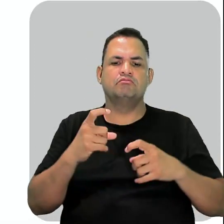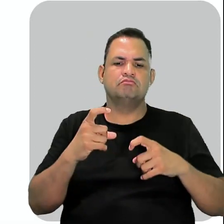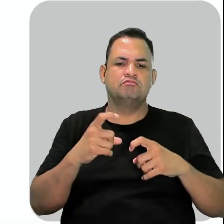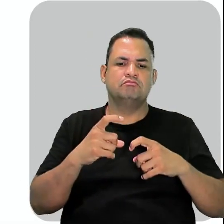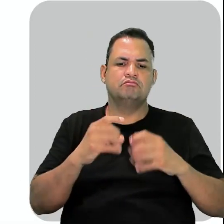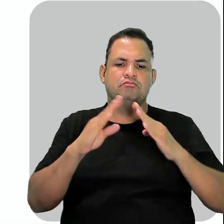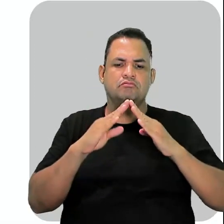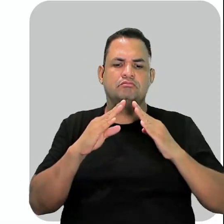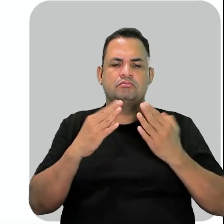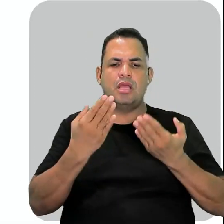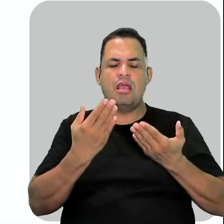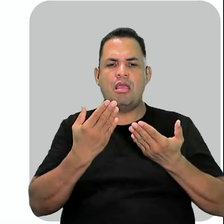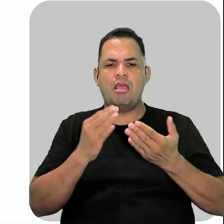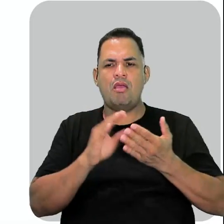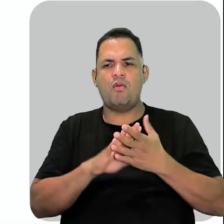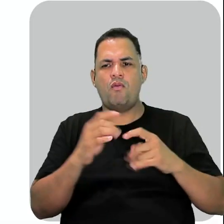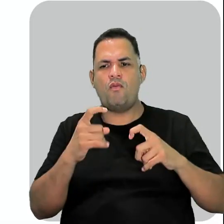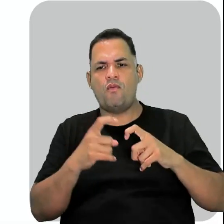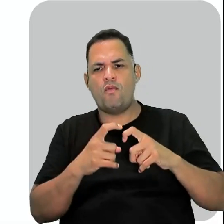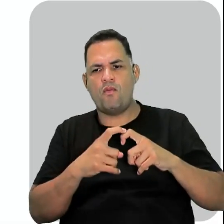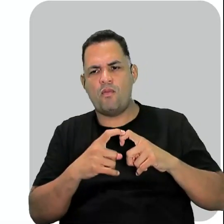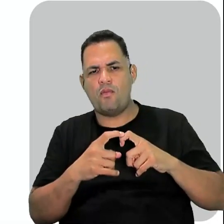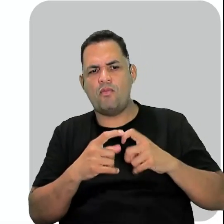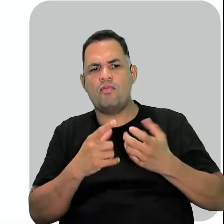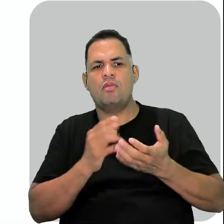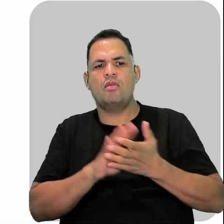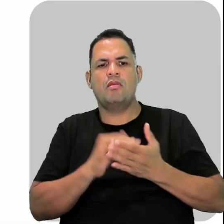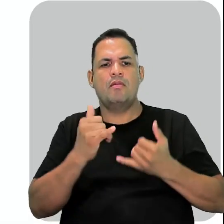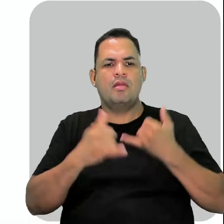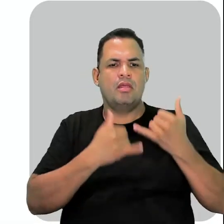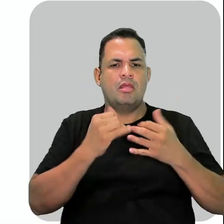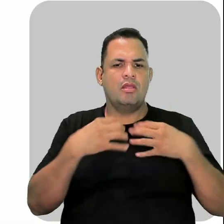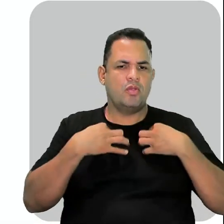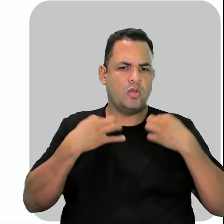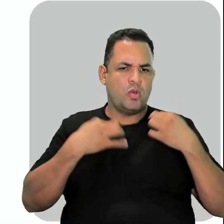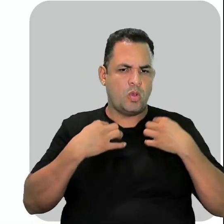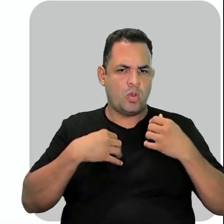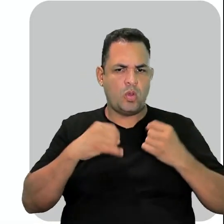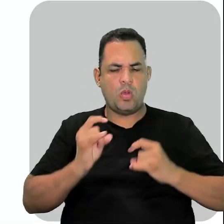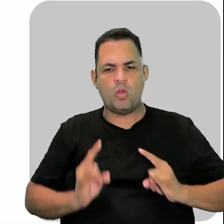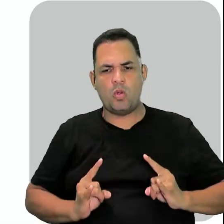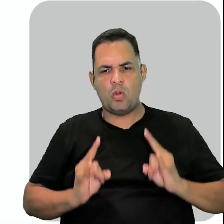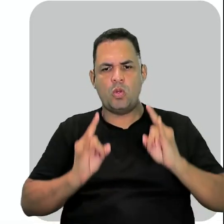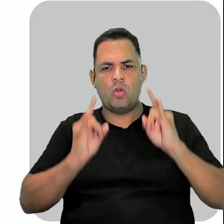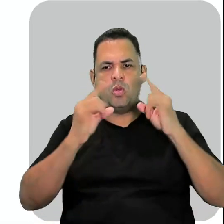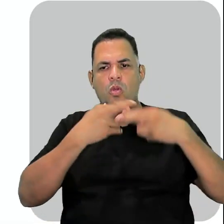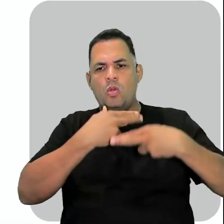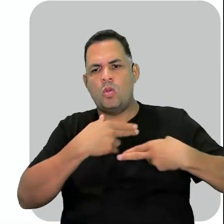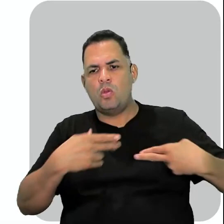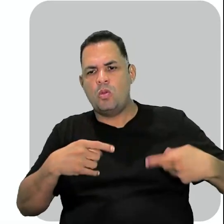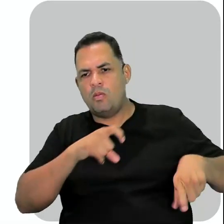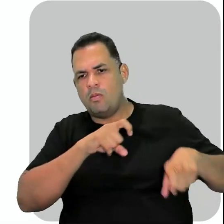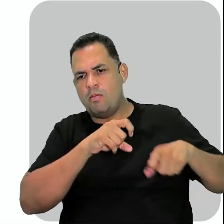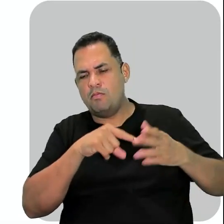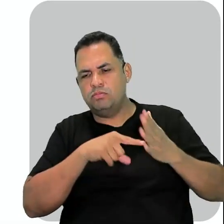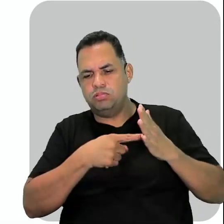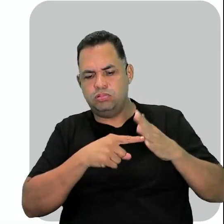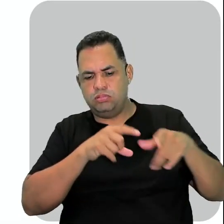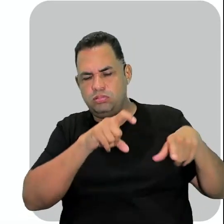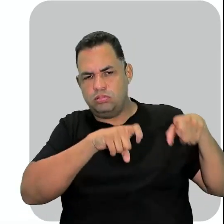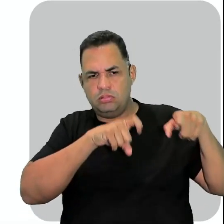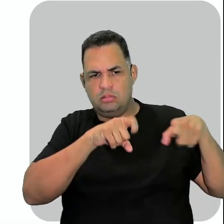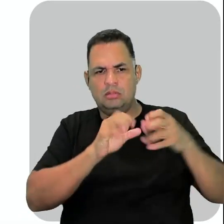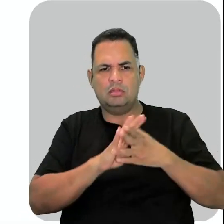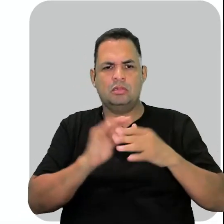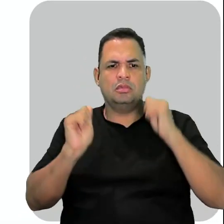hospitalares, farmacêuticas, indústrias de brinquedos, vestuário, construção civil, de maquinários agrícolas